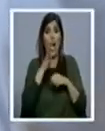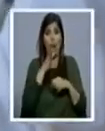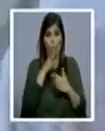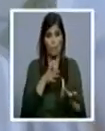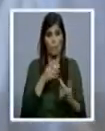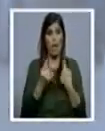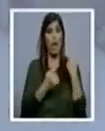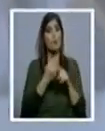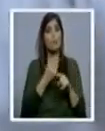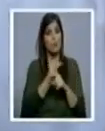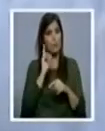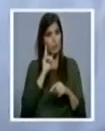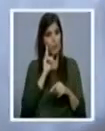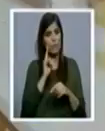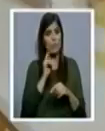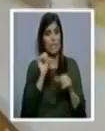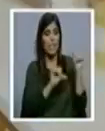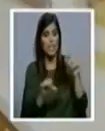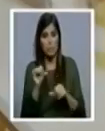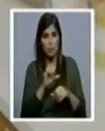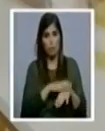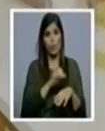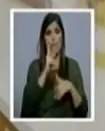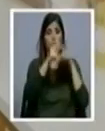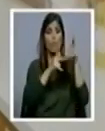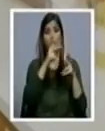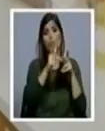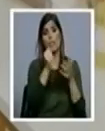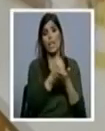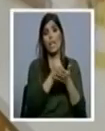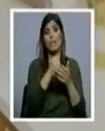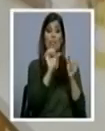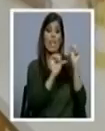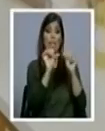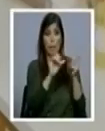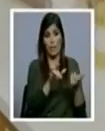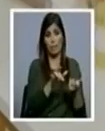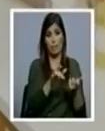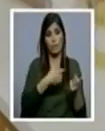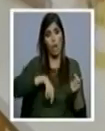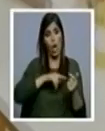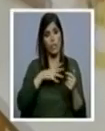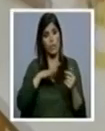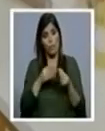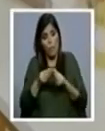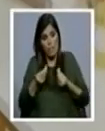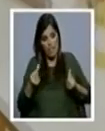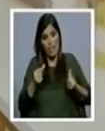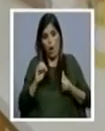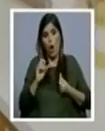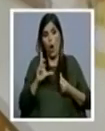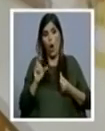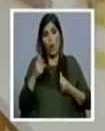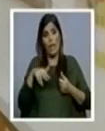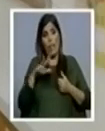Alguns dos processos unitários dependem de utilizar produtos químicos, que são resultado da indústria química. O que nós propomos é utilizar, no fundo, uma matéria orgânica